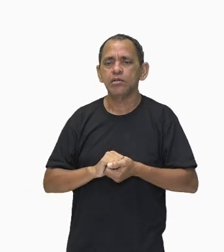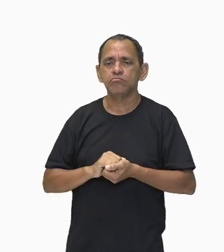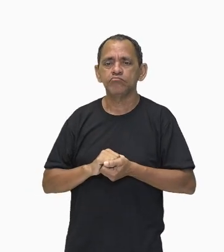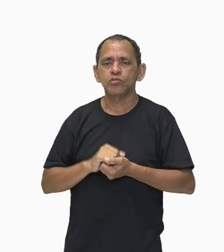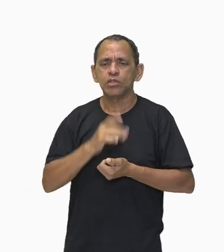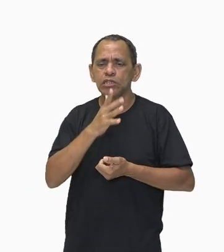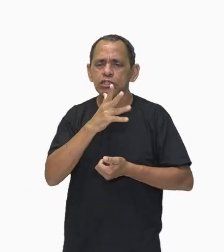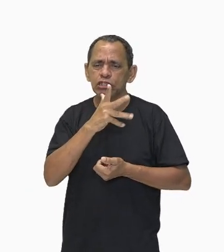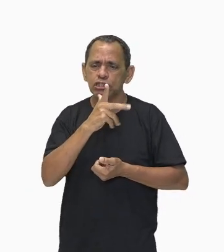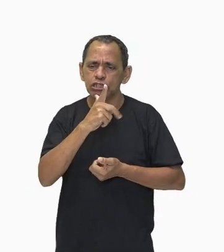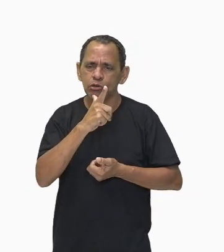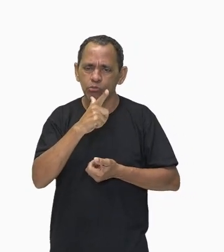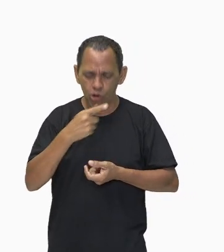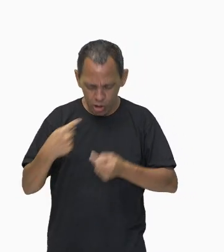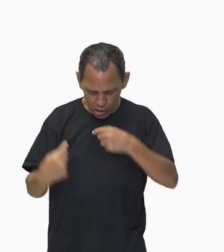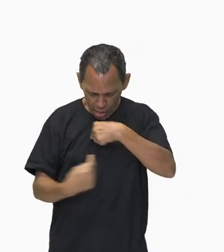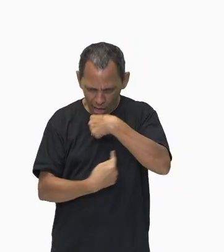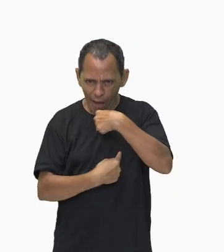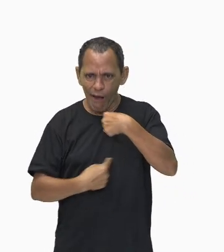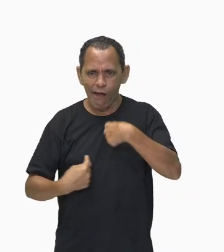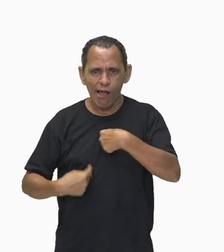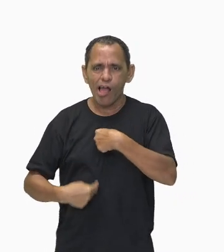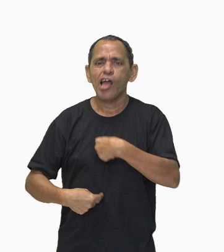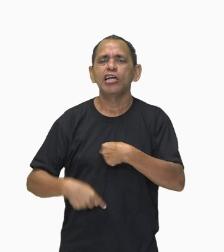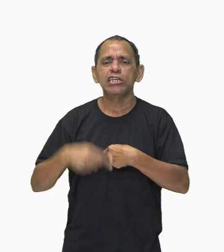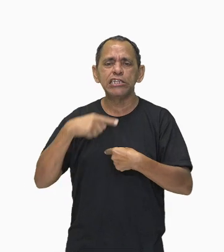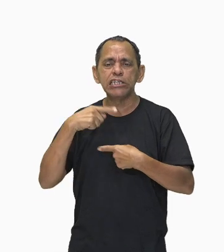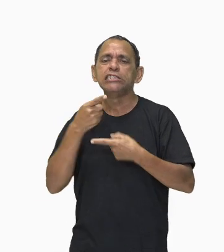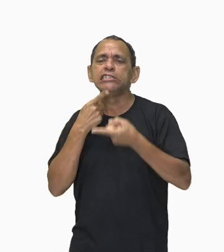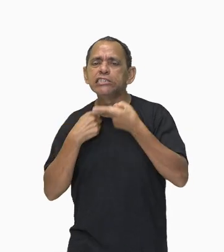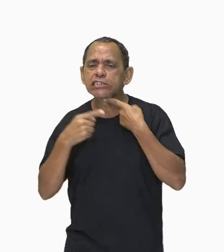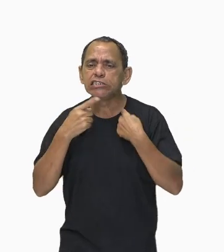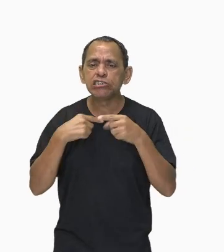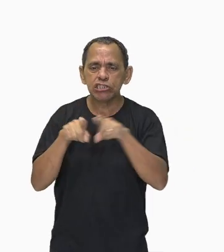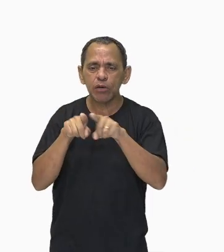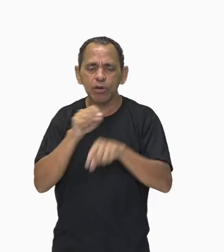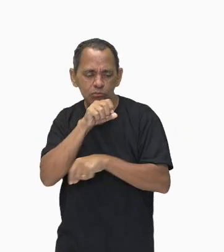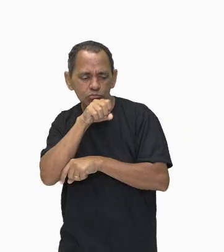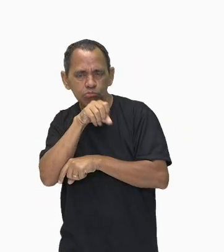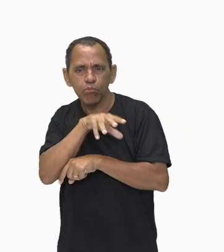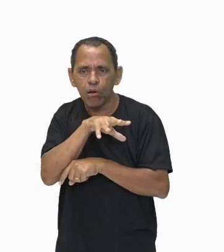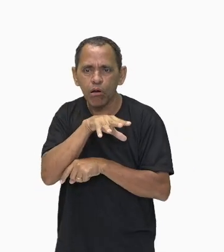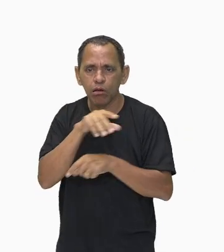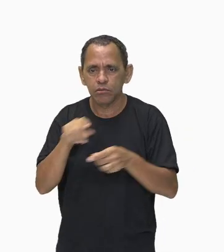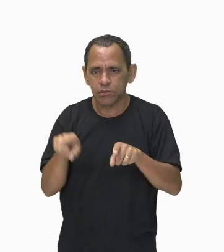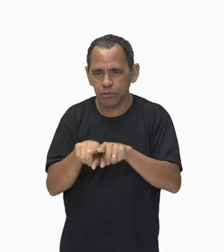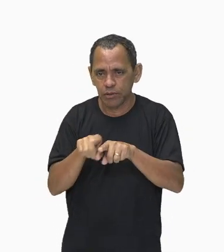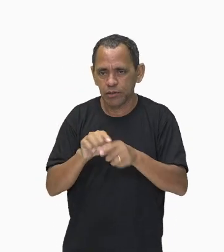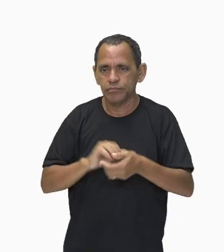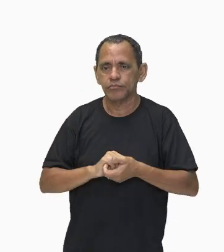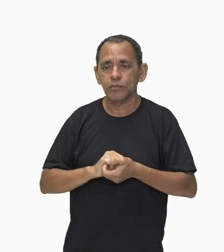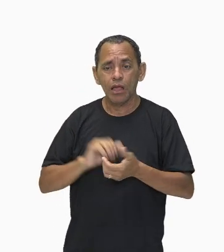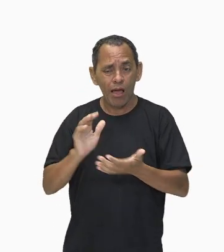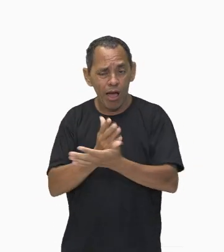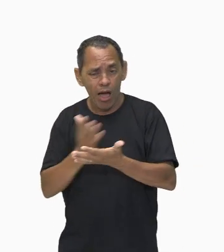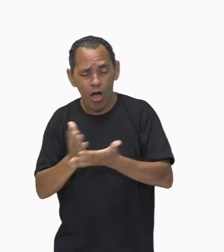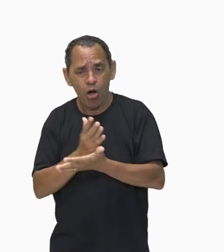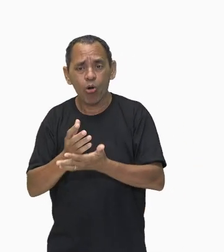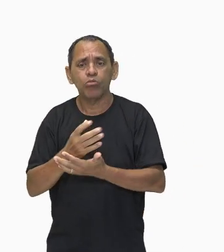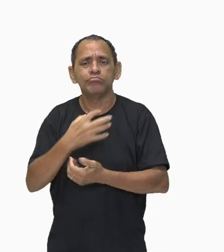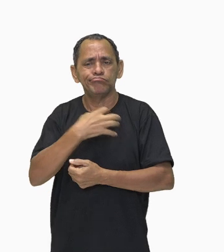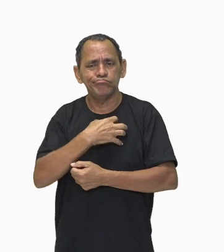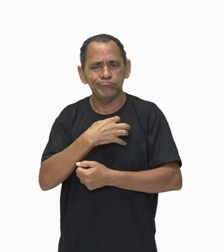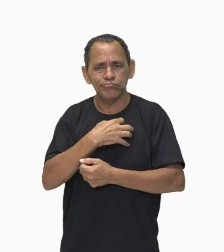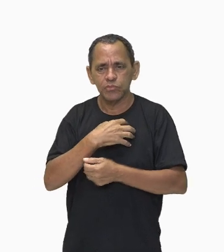e vontade de vomitar, por exemplo, são alguns desses sintomas. Então, tratamento para